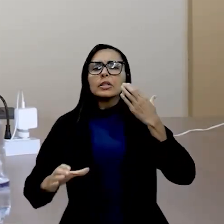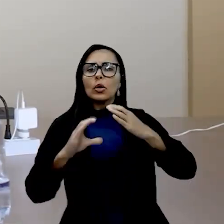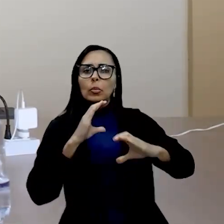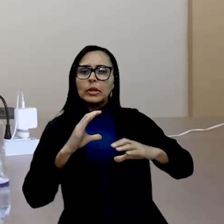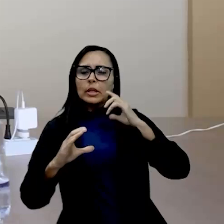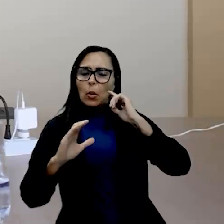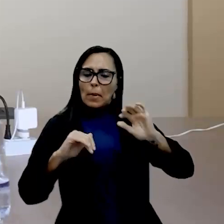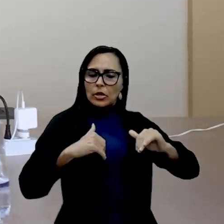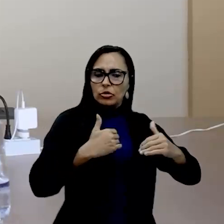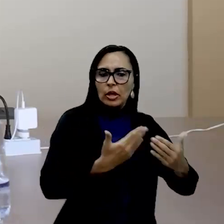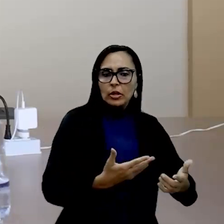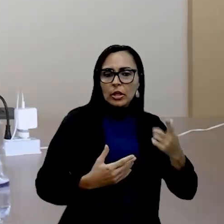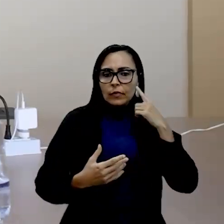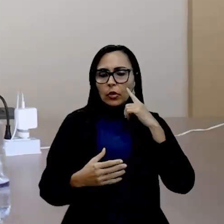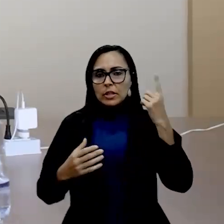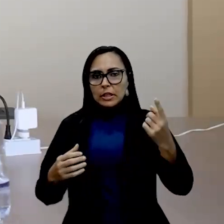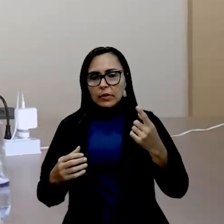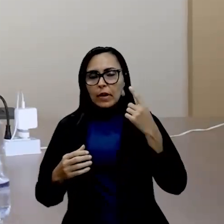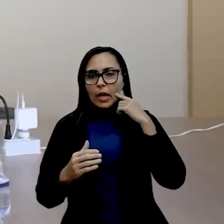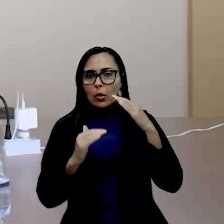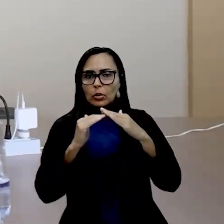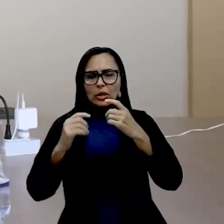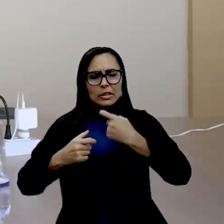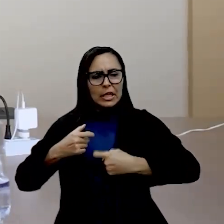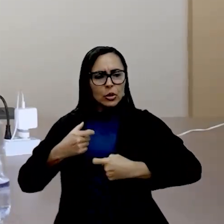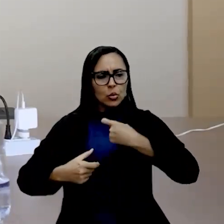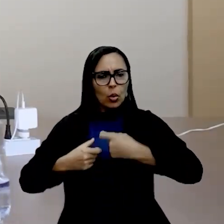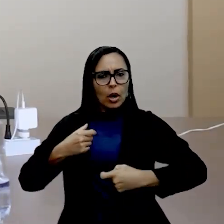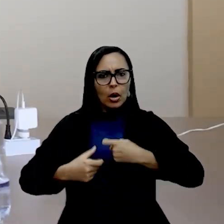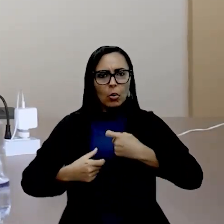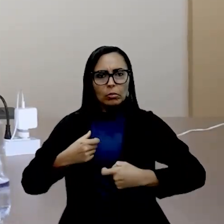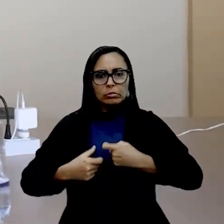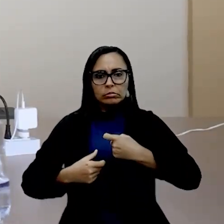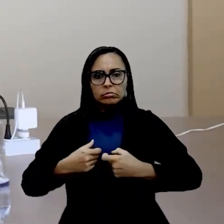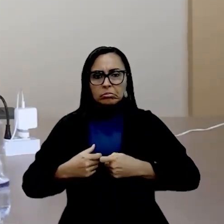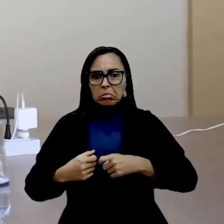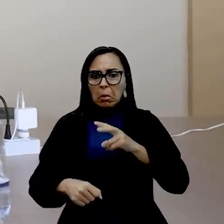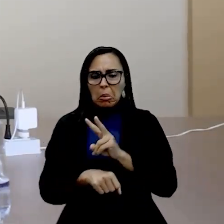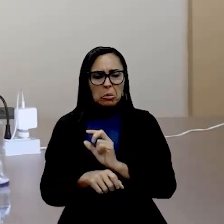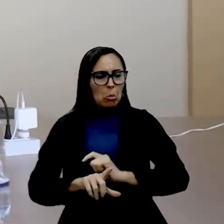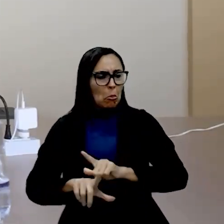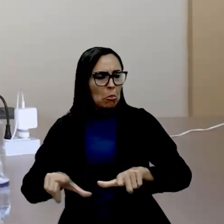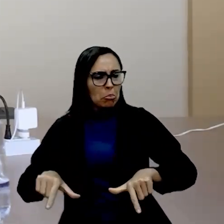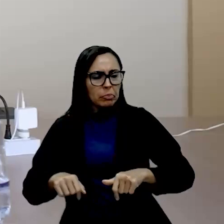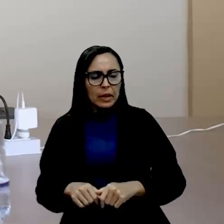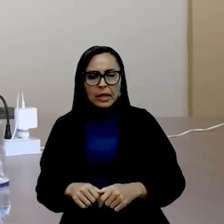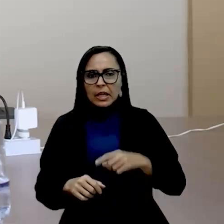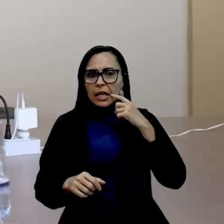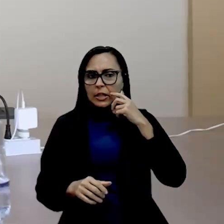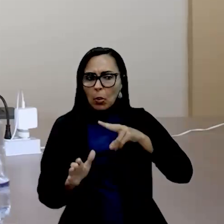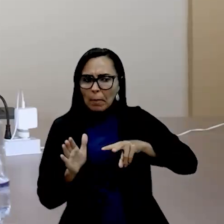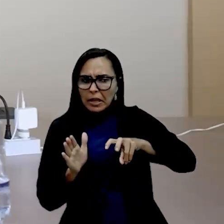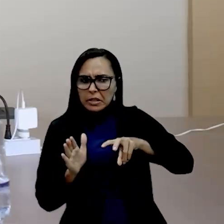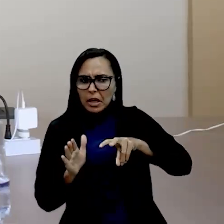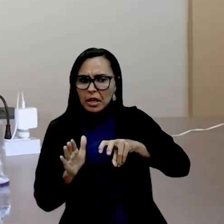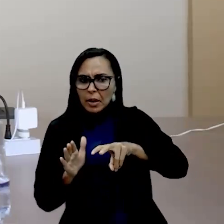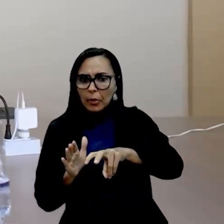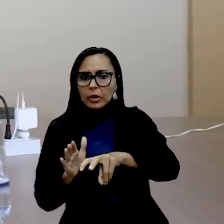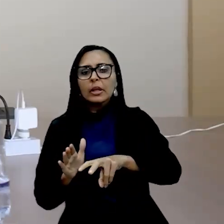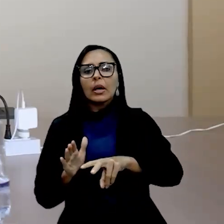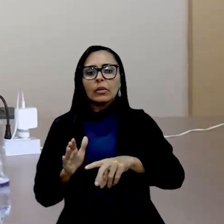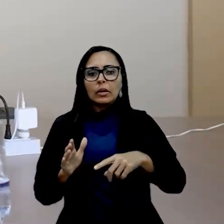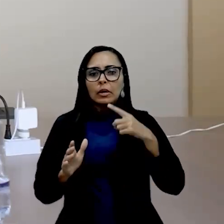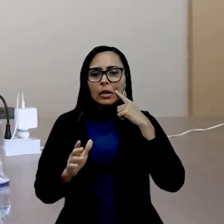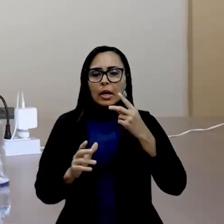Então, se você tiver um contato sexual desprotegido ou alguma coisa, a bactéria ela pode migrar através da uretra